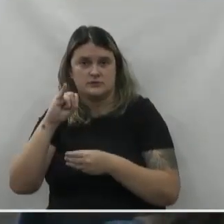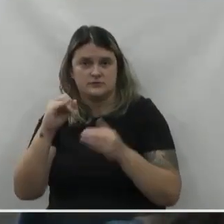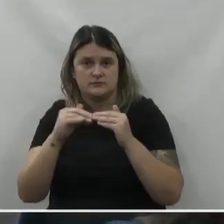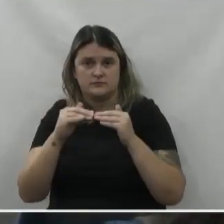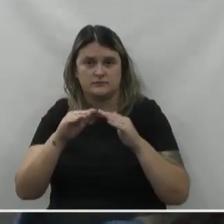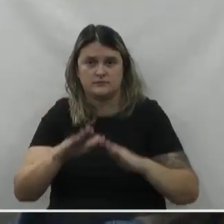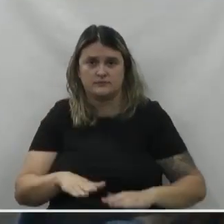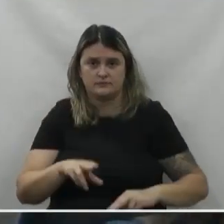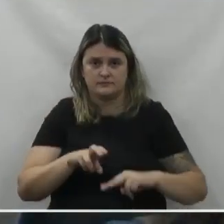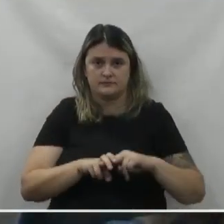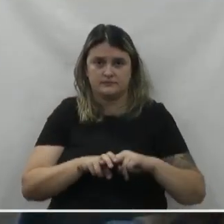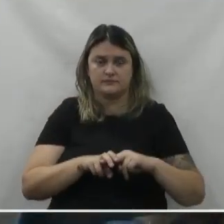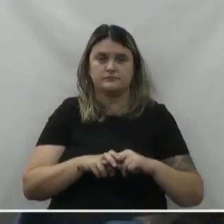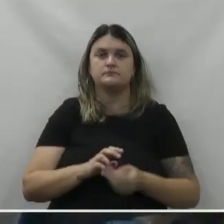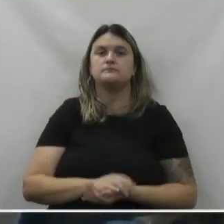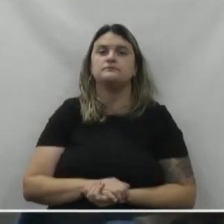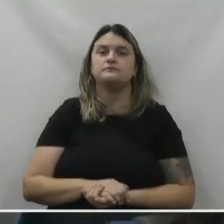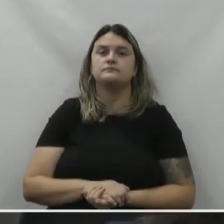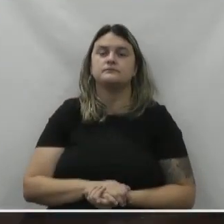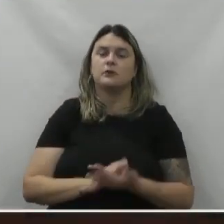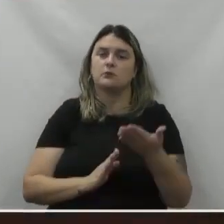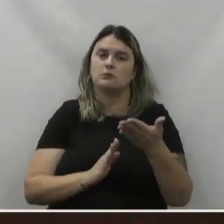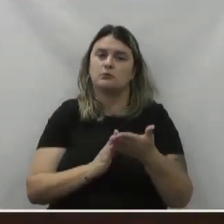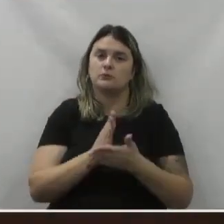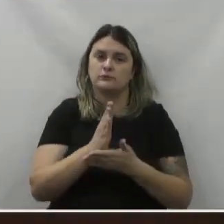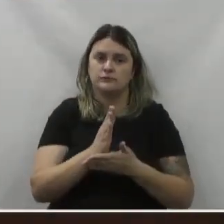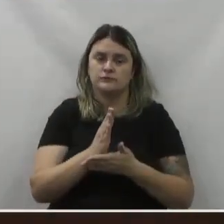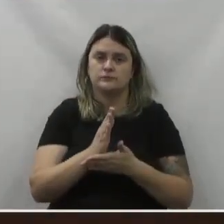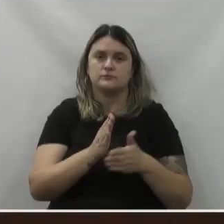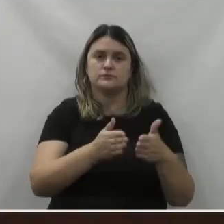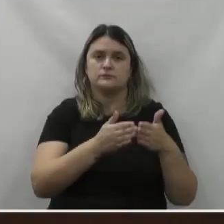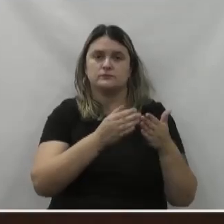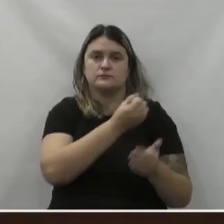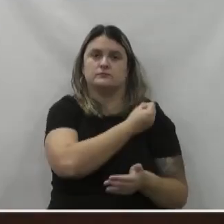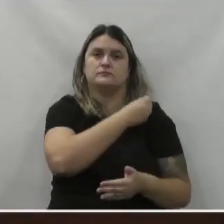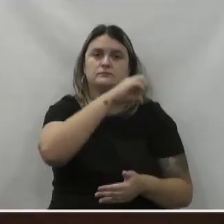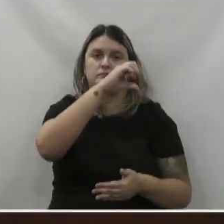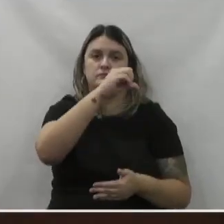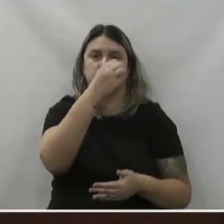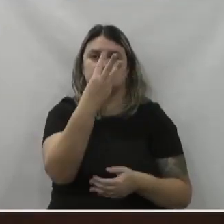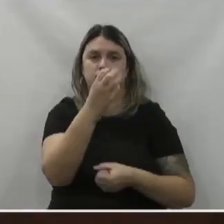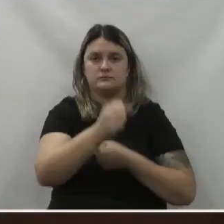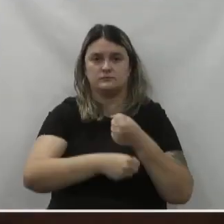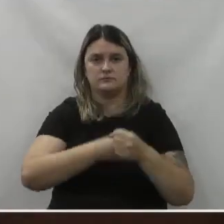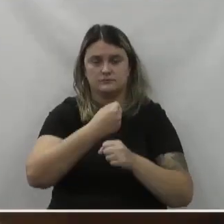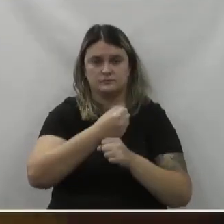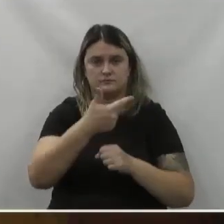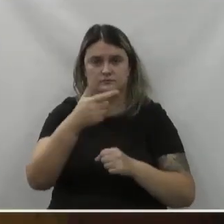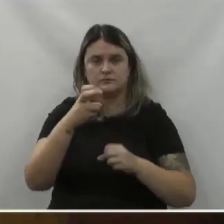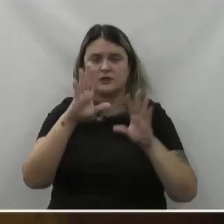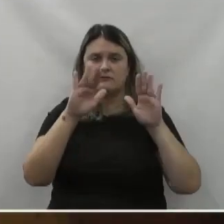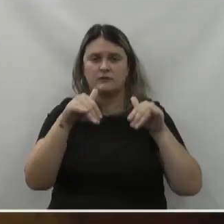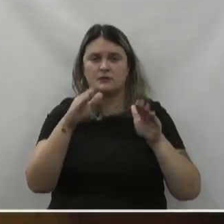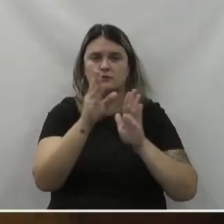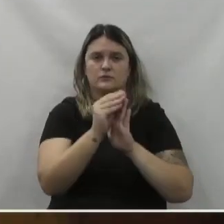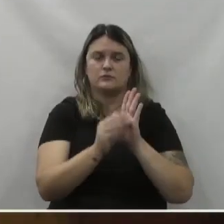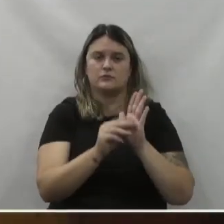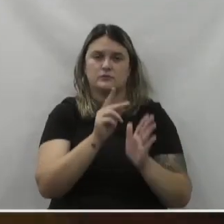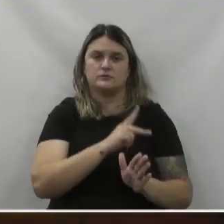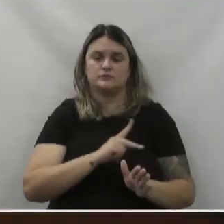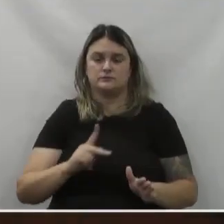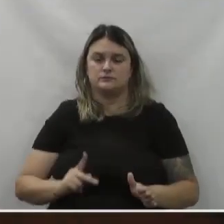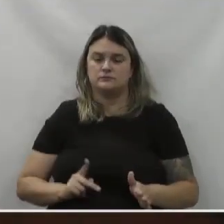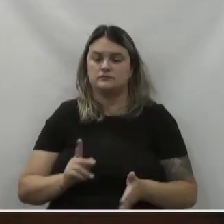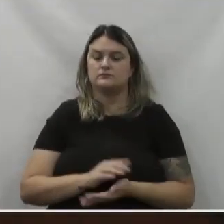aprovam, permaneçam como estão. Aprovado requerimento número 93, 2025. Fim da ordem do dia, senhor presidente.